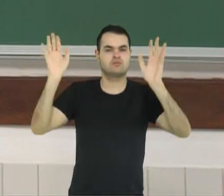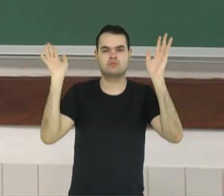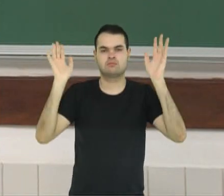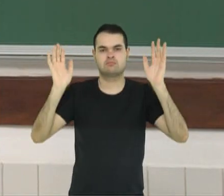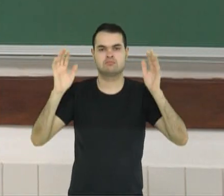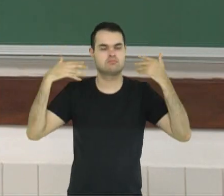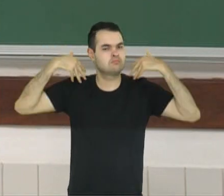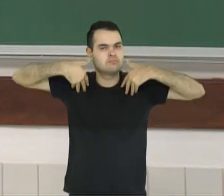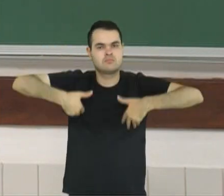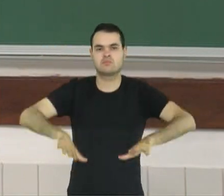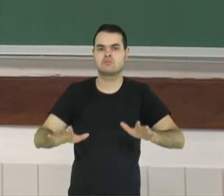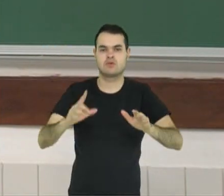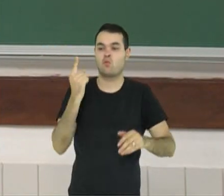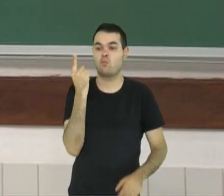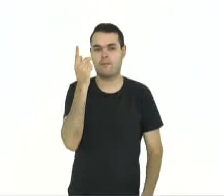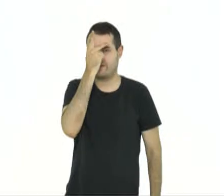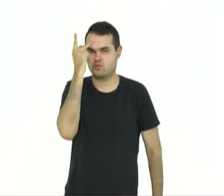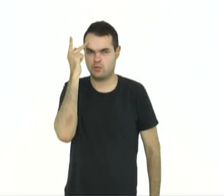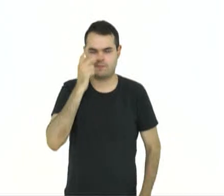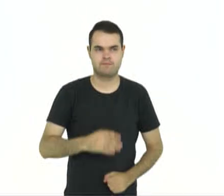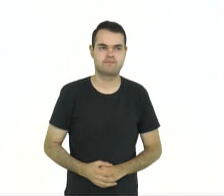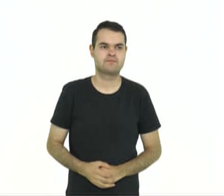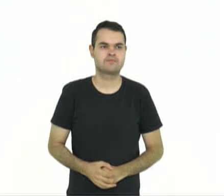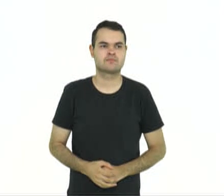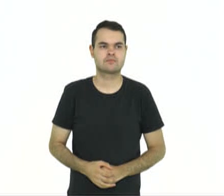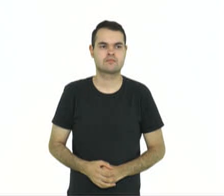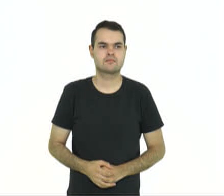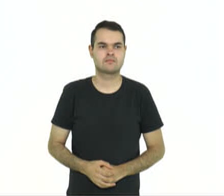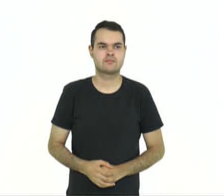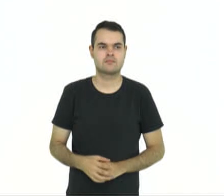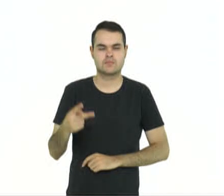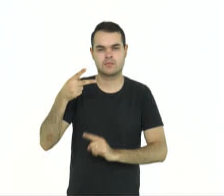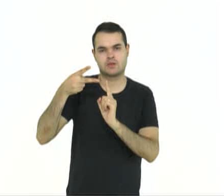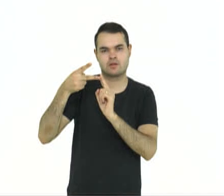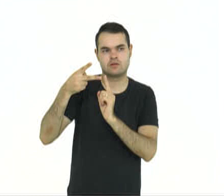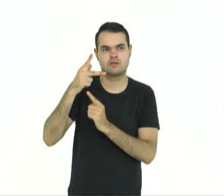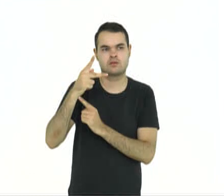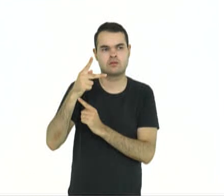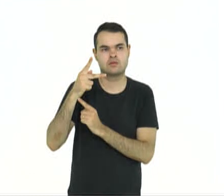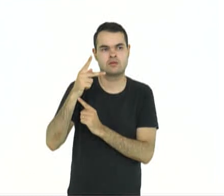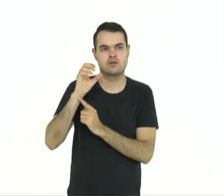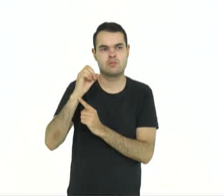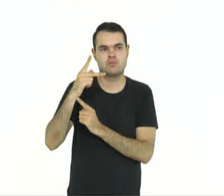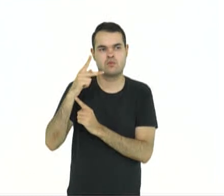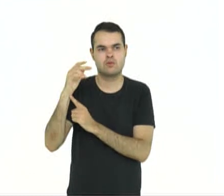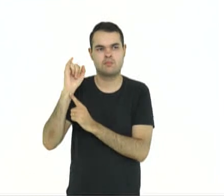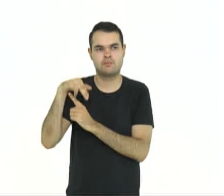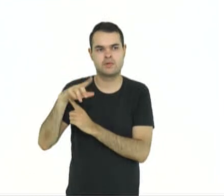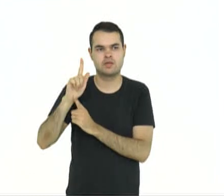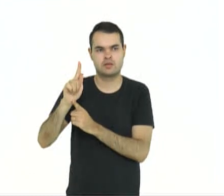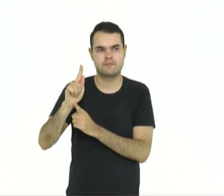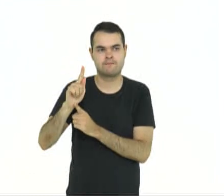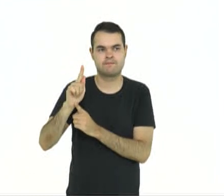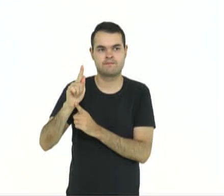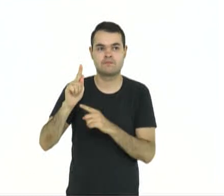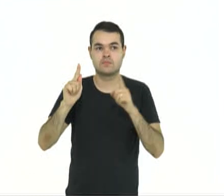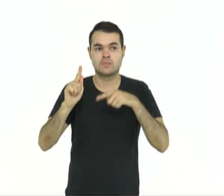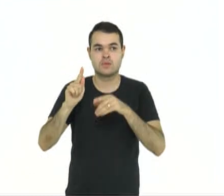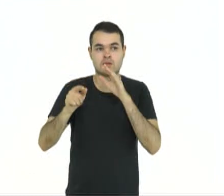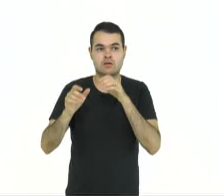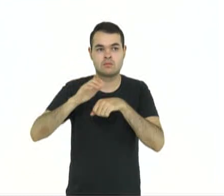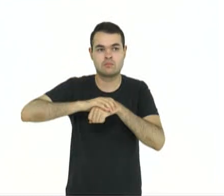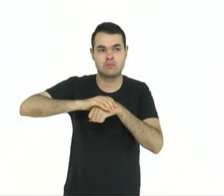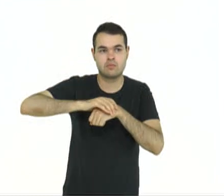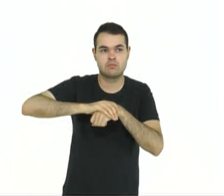dança solo, é uma pessoa só. O pumping, que foi feito por Boogaloo Shawn, que é o Sam Solomon,